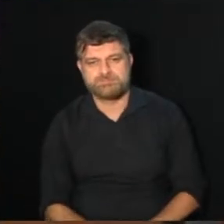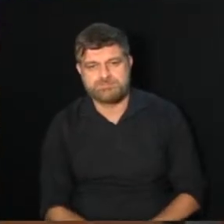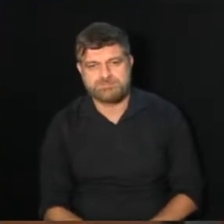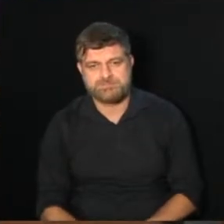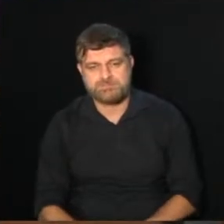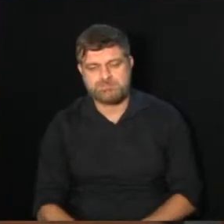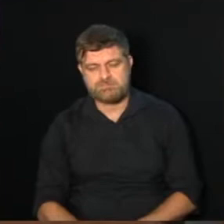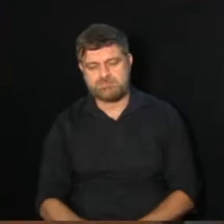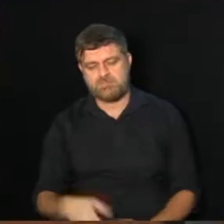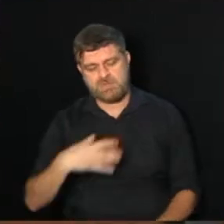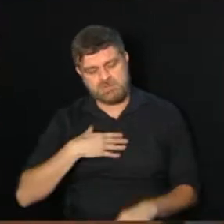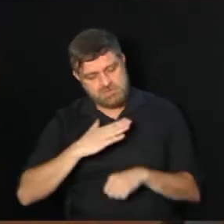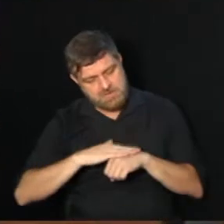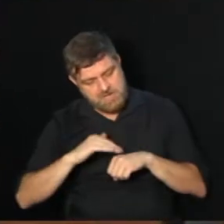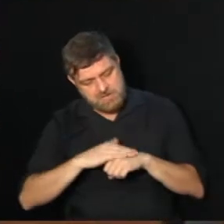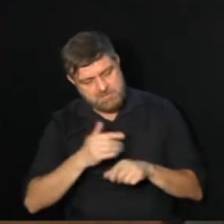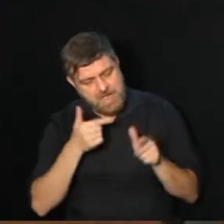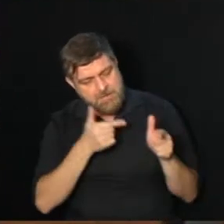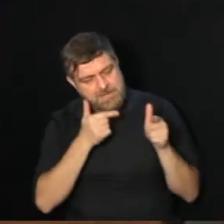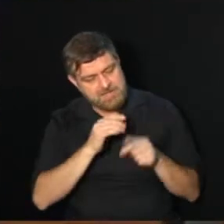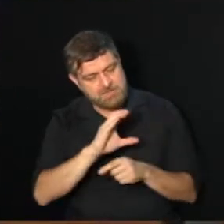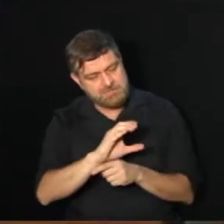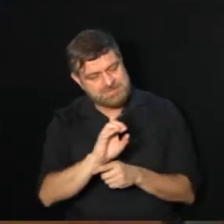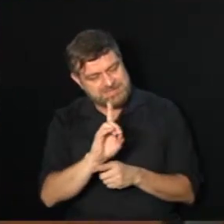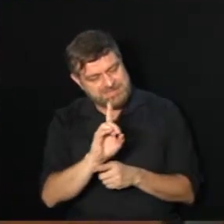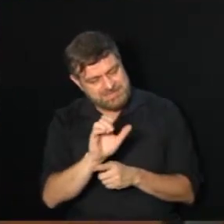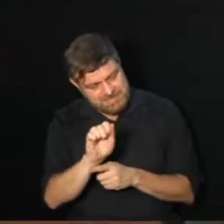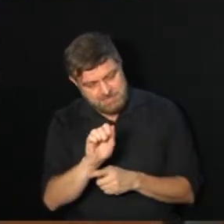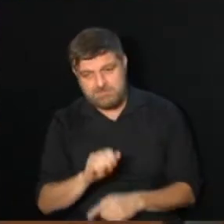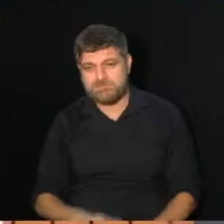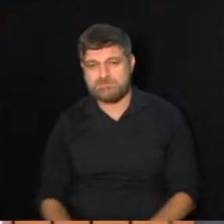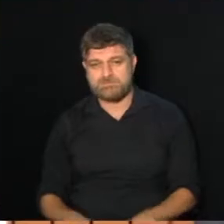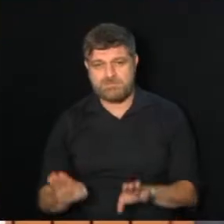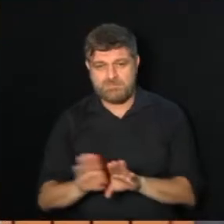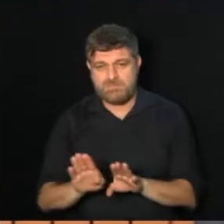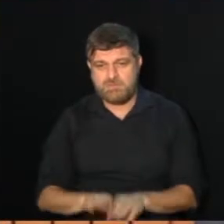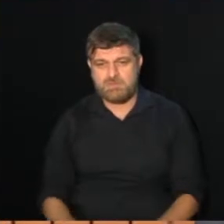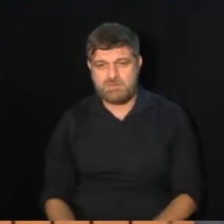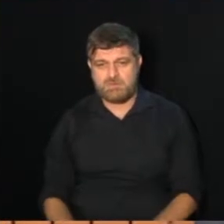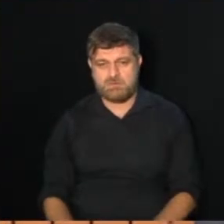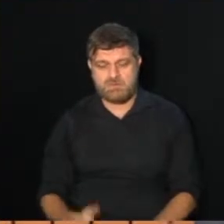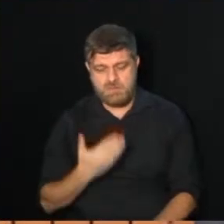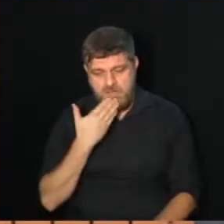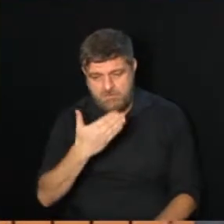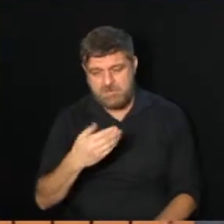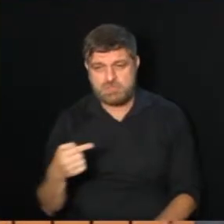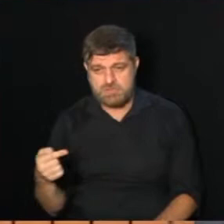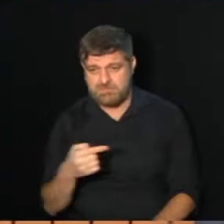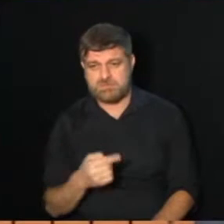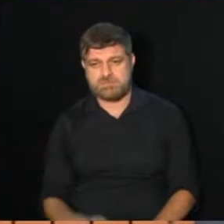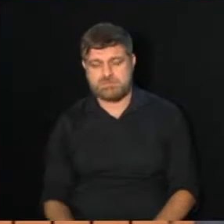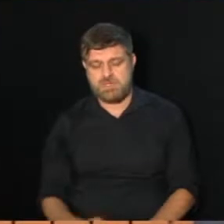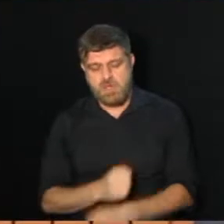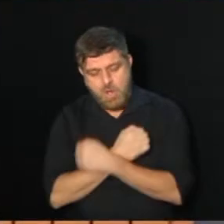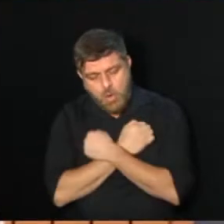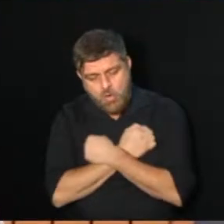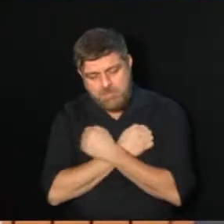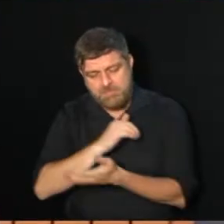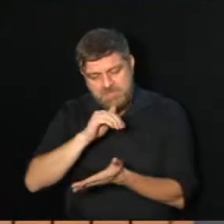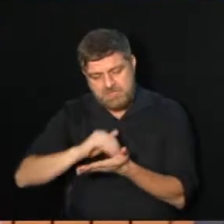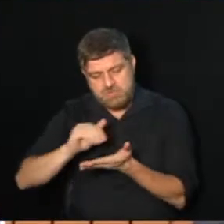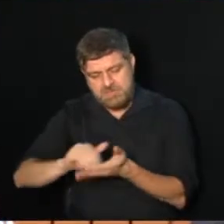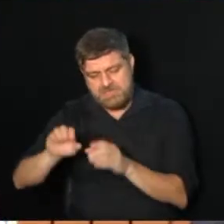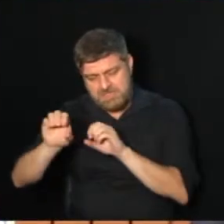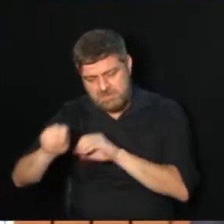forma carinhosa, uma forma respeitosa, e ao mesmo tempo, pedir para que vocês estendam a Flávia, a secretária Solange